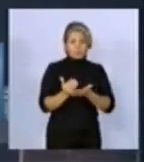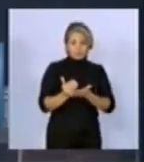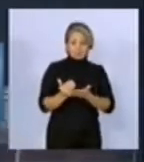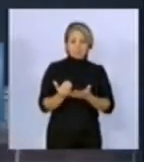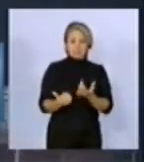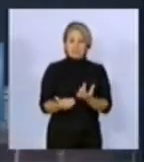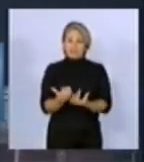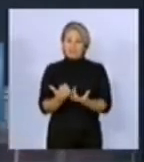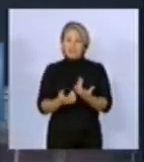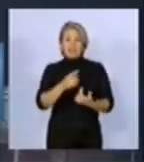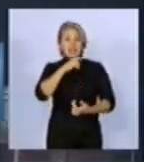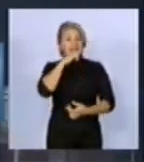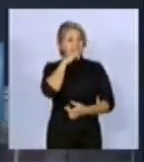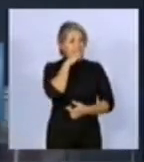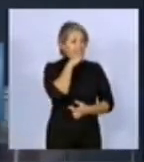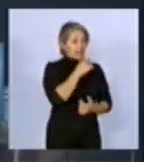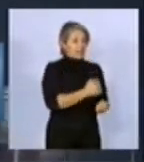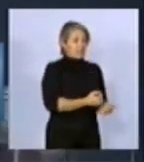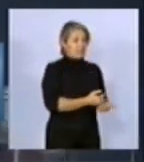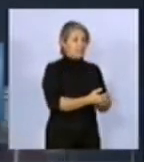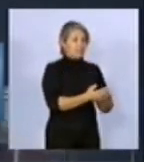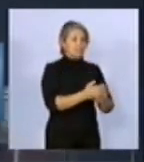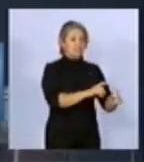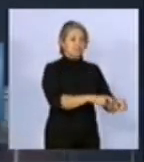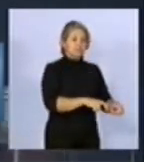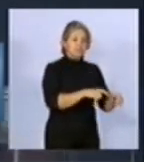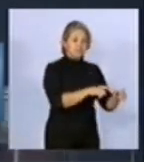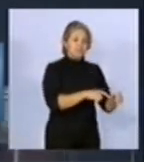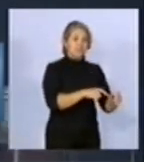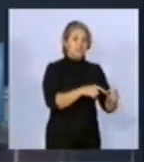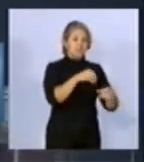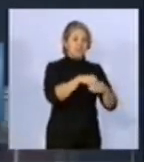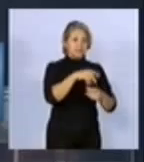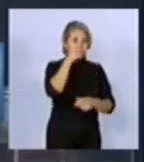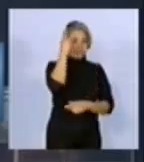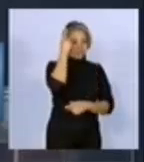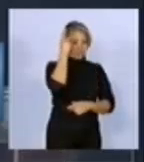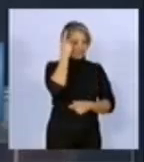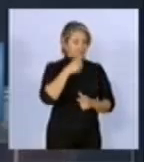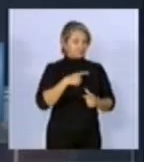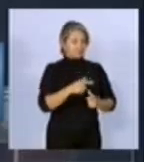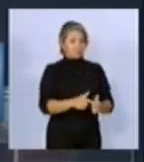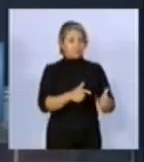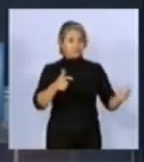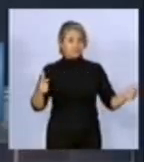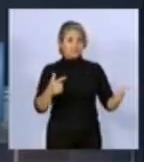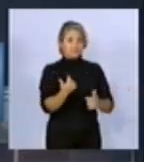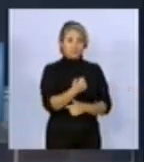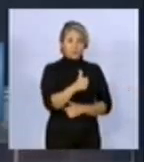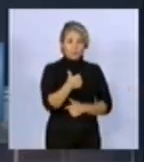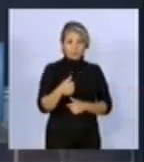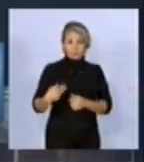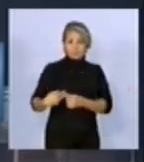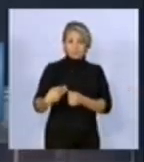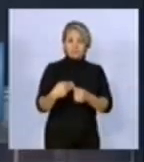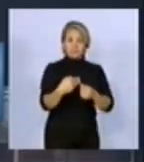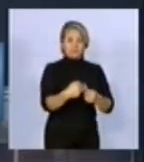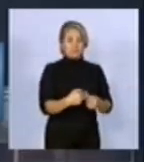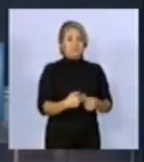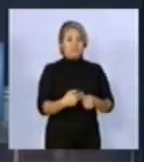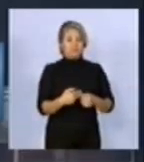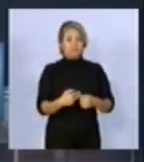Plantadores de Cana do médio tit sediado em Lençóis Paulista né onde há abrangência de 11 municípios e que